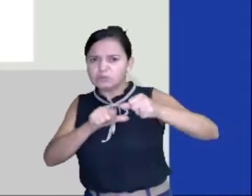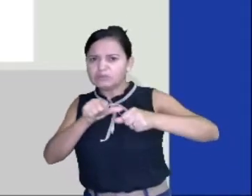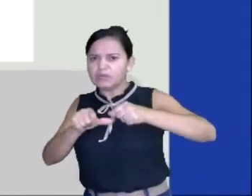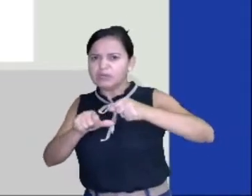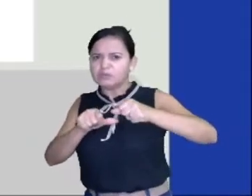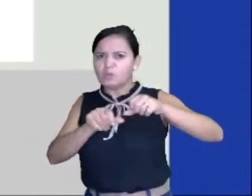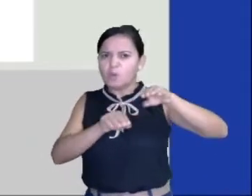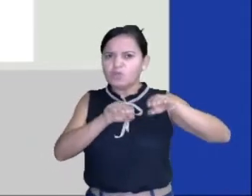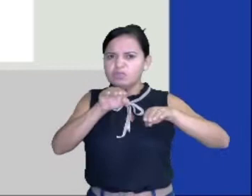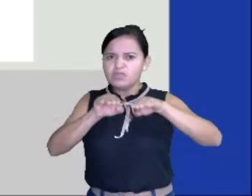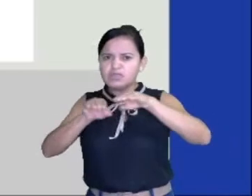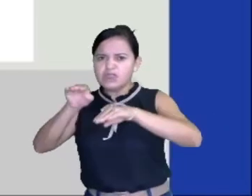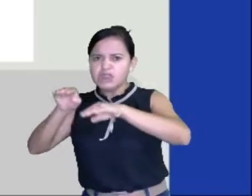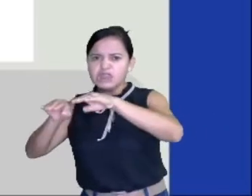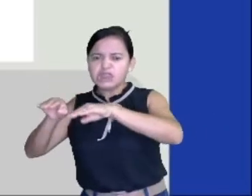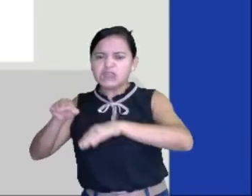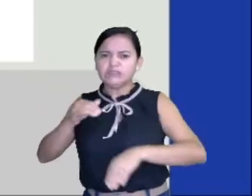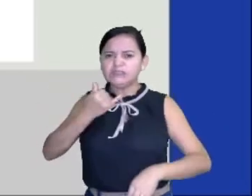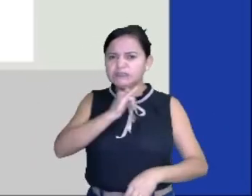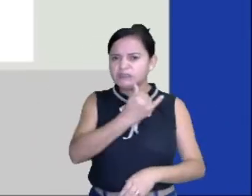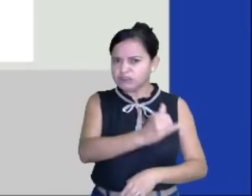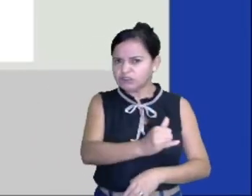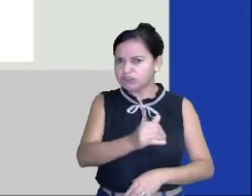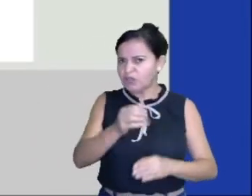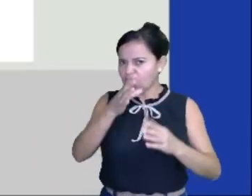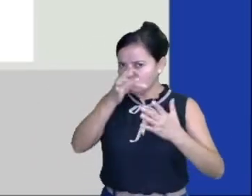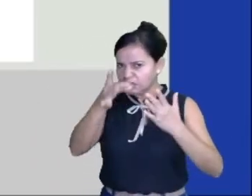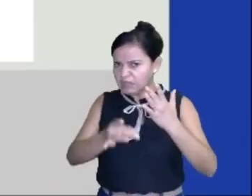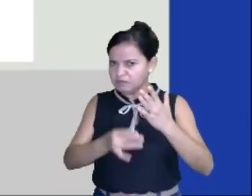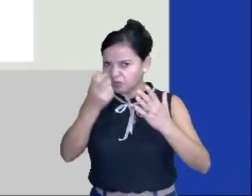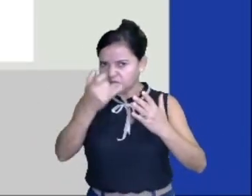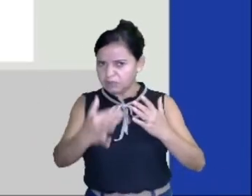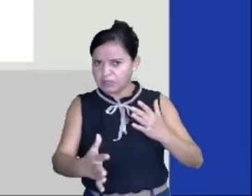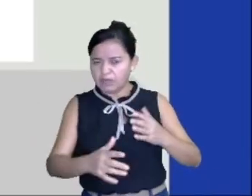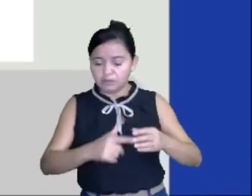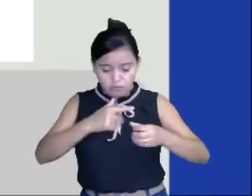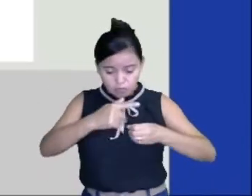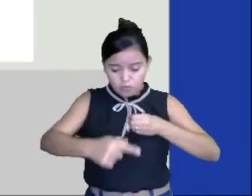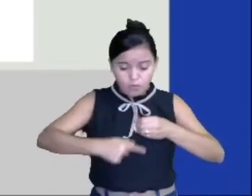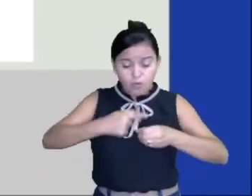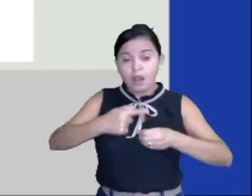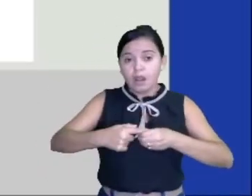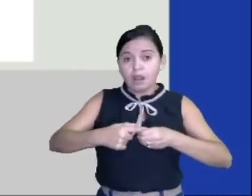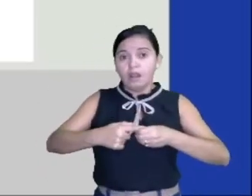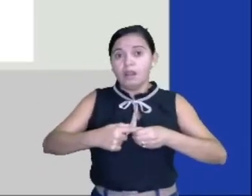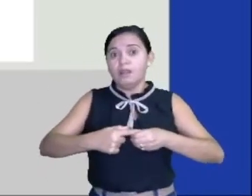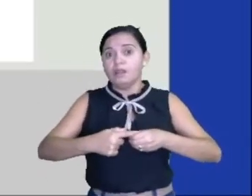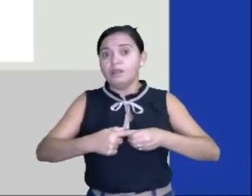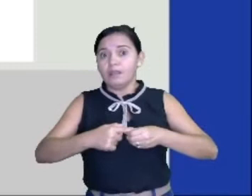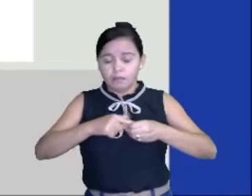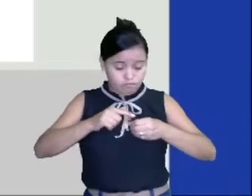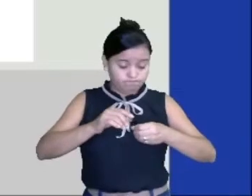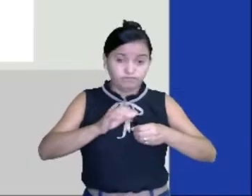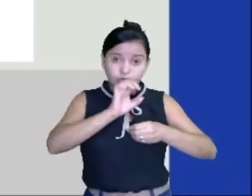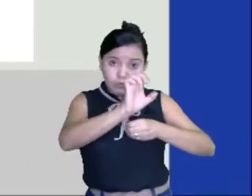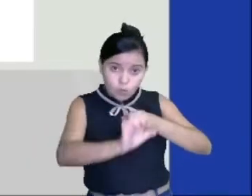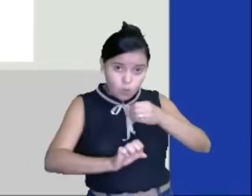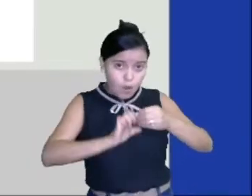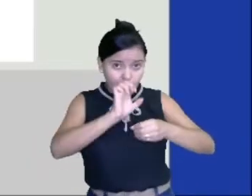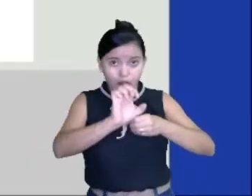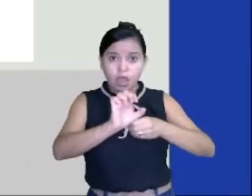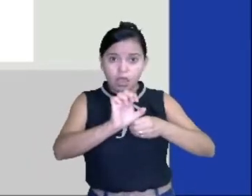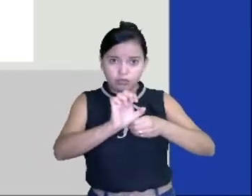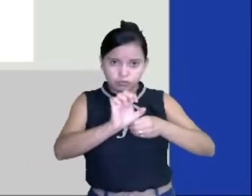de energia. E eu vou explicar isso com mais detalhe. Então, ó, quando um elétron passa a um nível superior, ele absorve energia, um